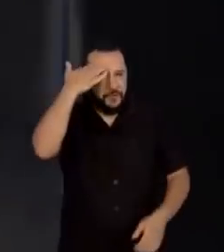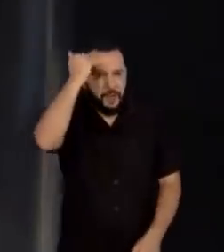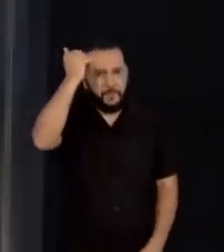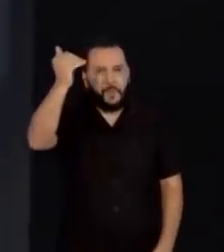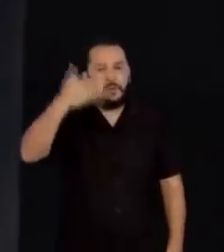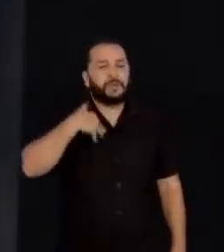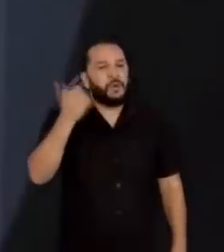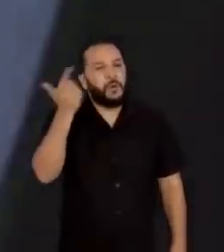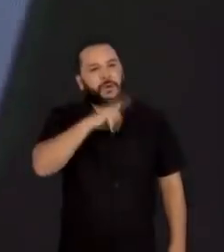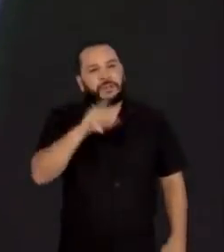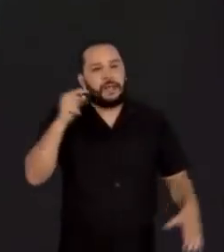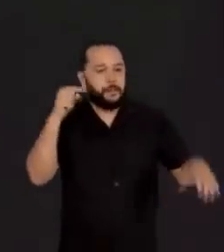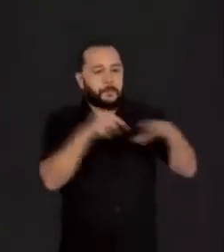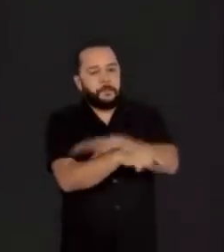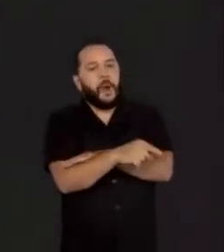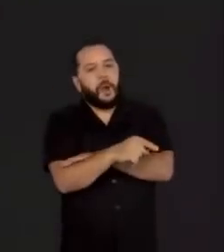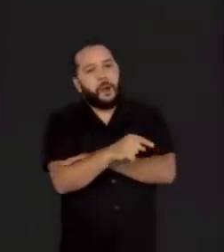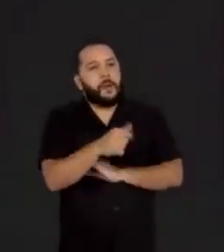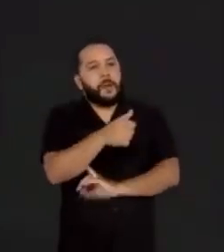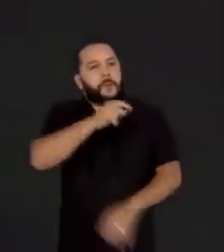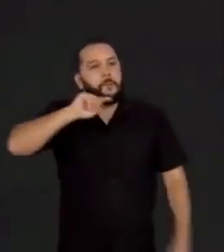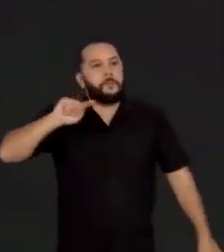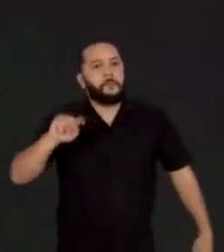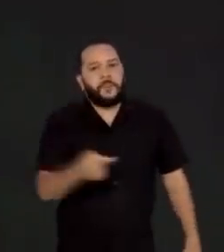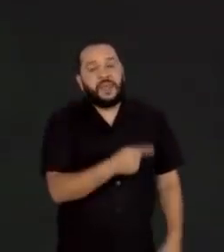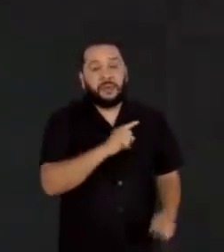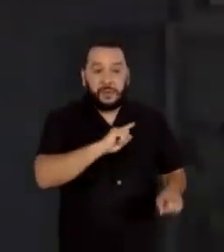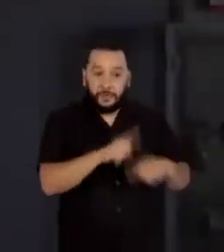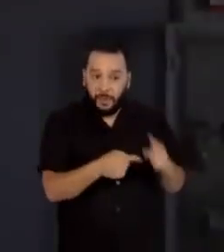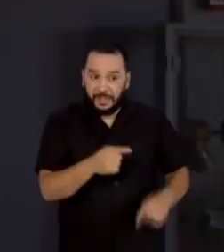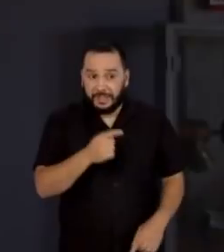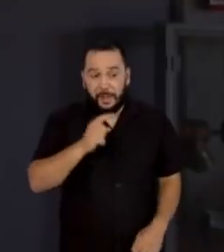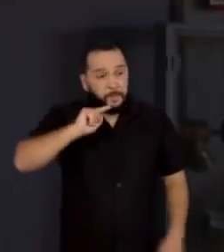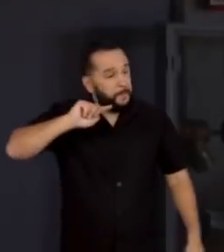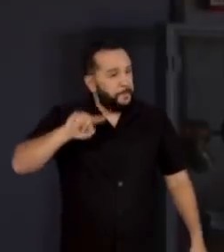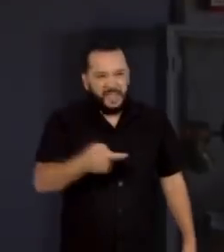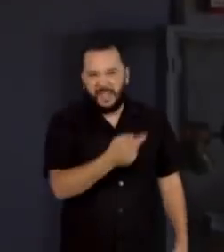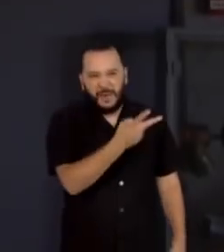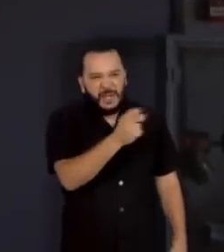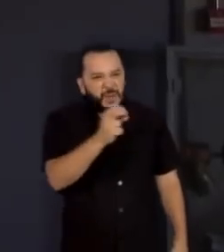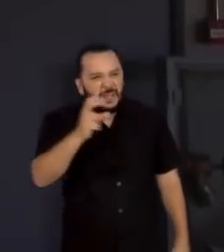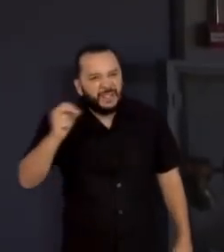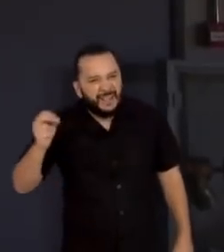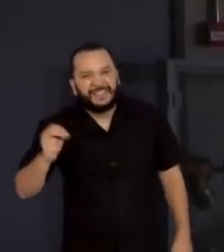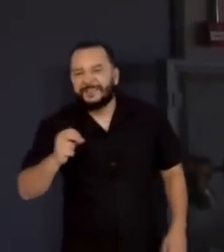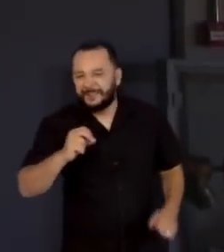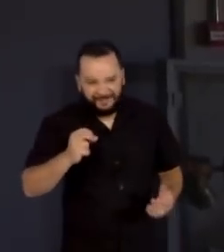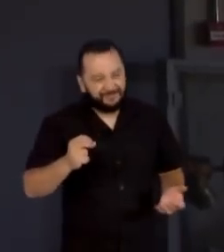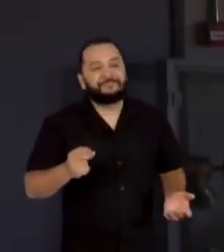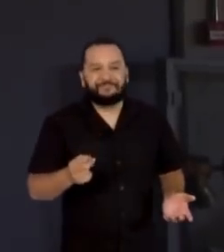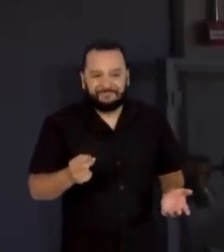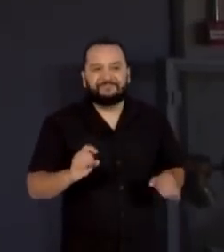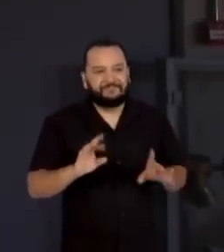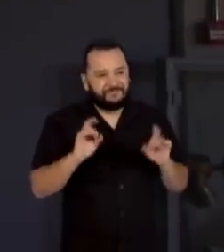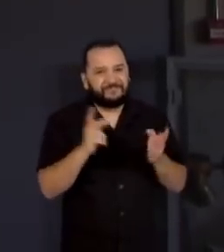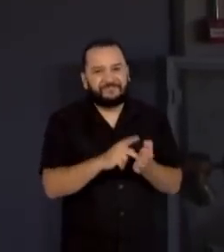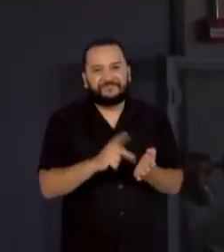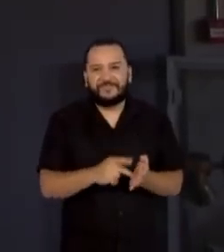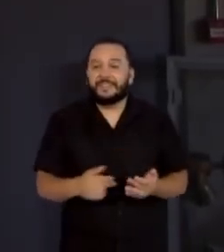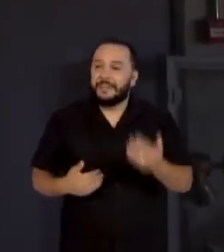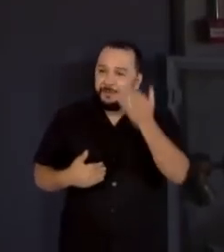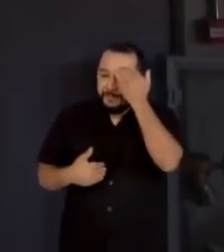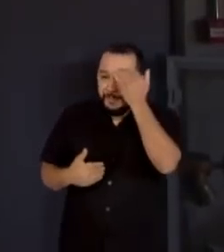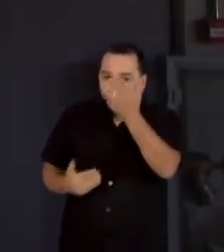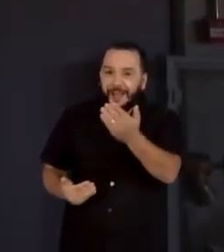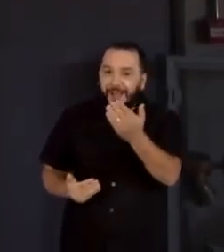a essa marca do milésimo, ultrapassando isso depois com mais de 2 centenas de gols, né? Não é para qualquer um. Obrigado, Daniela.